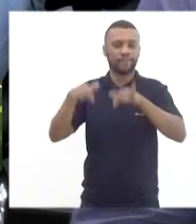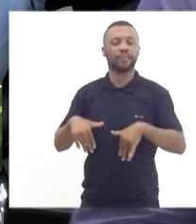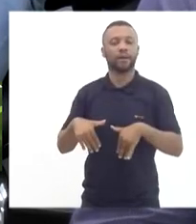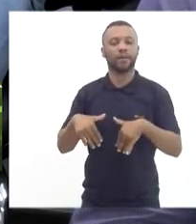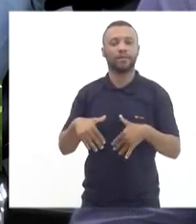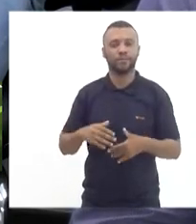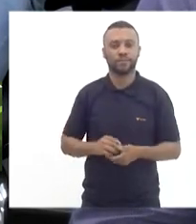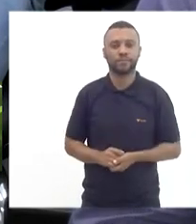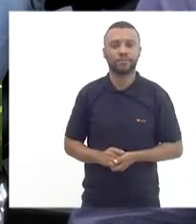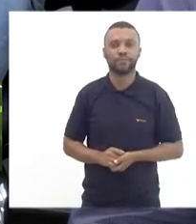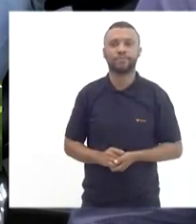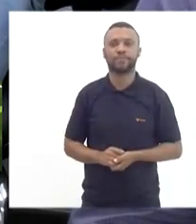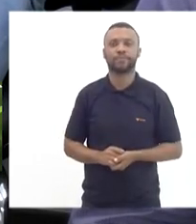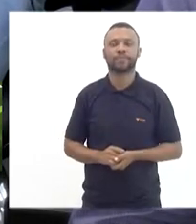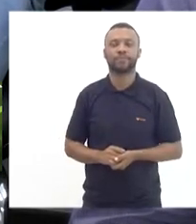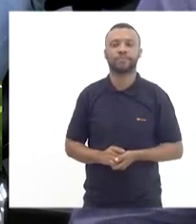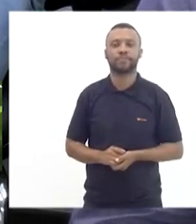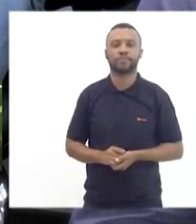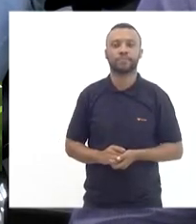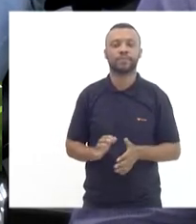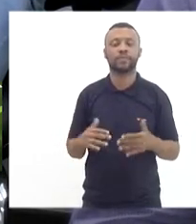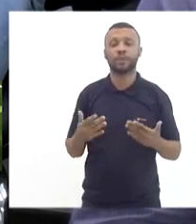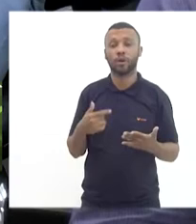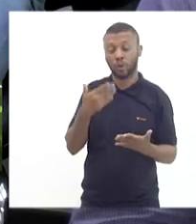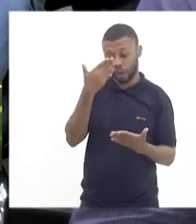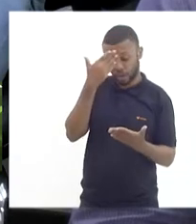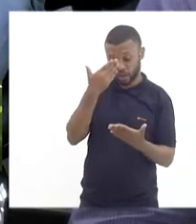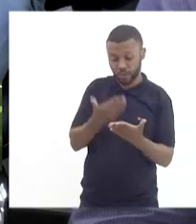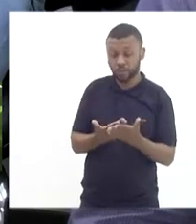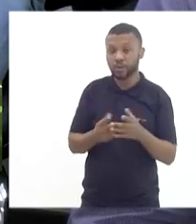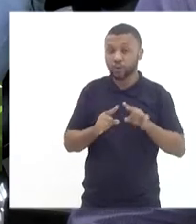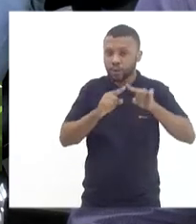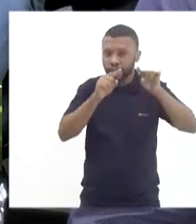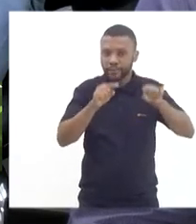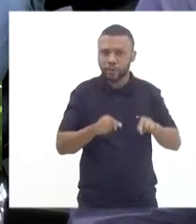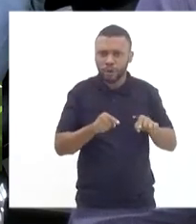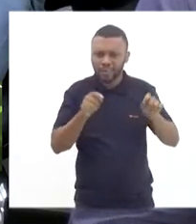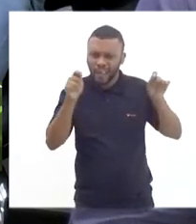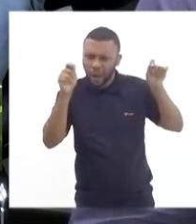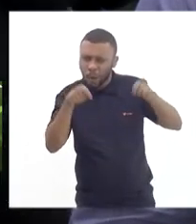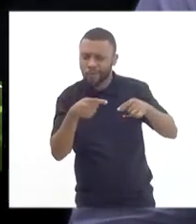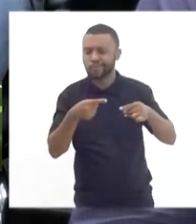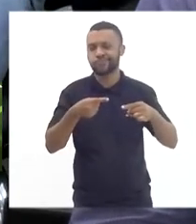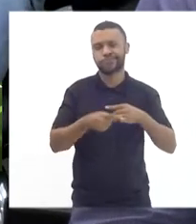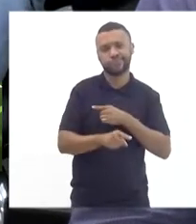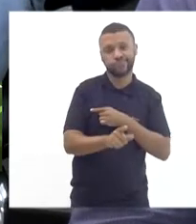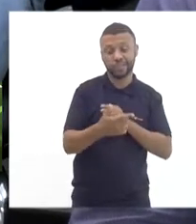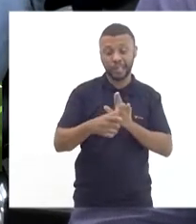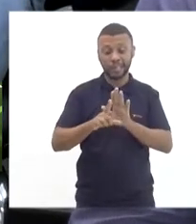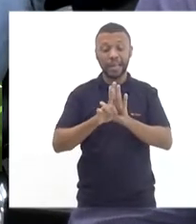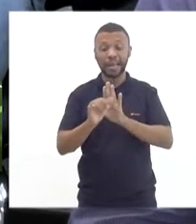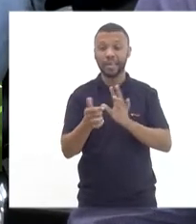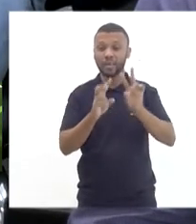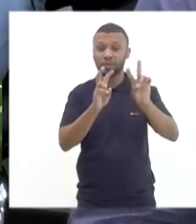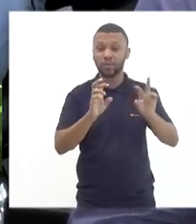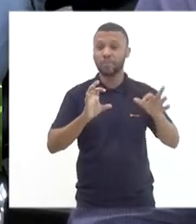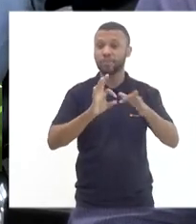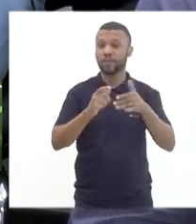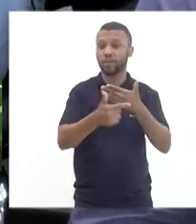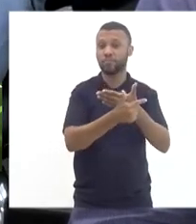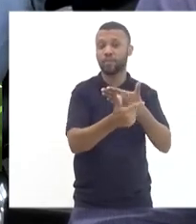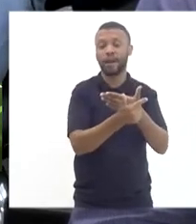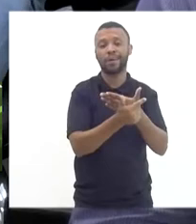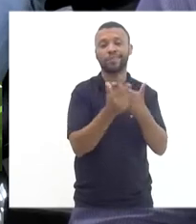Porque eu acredito que ele não teria competência, né, inclusive na lei do seu cargo, de atuar nisso aqui